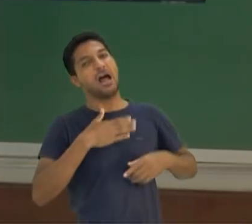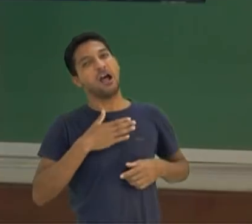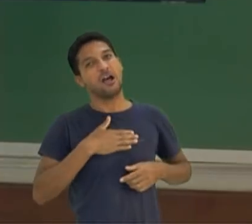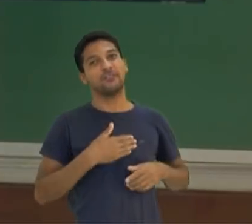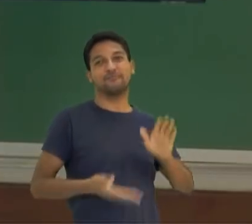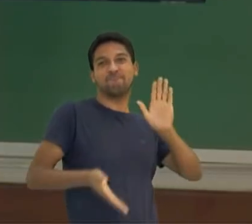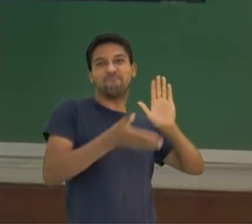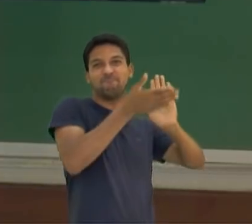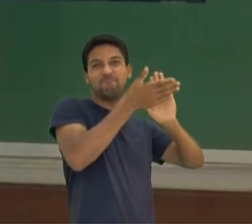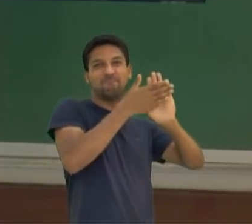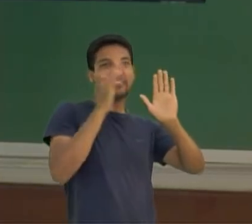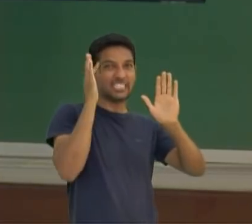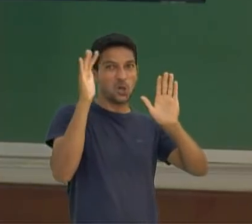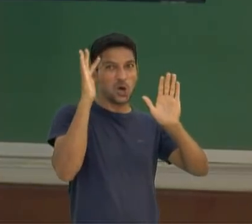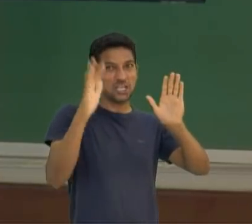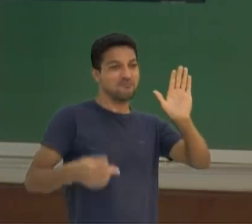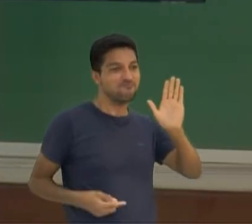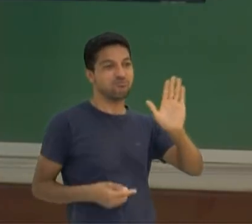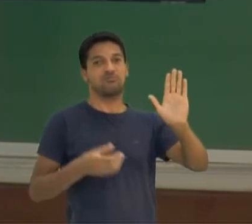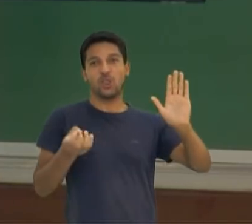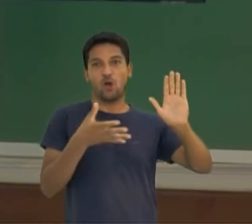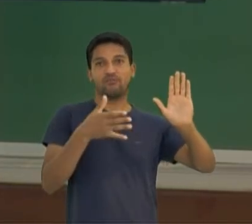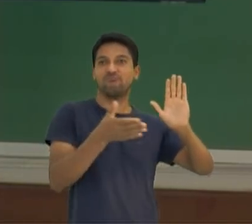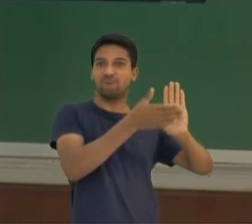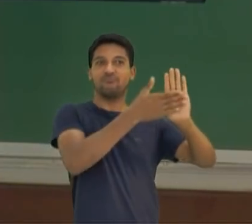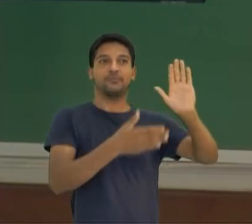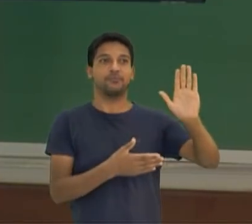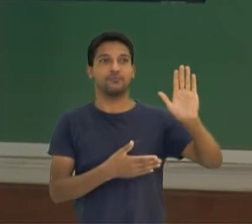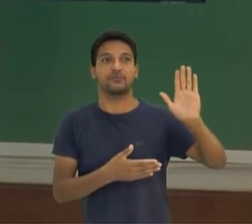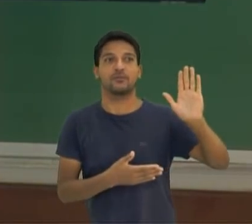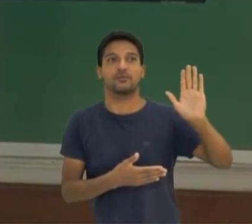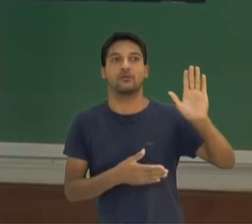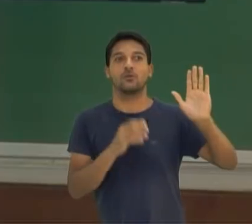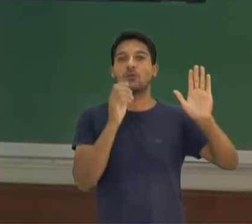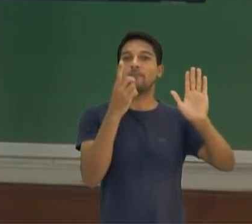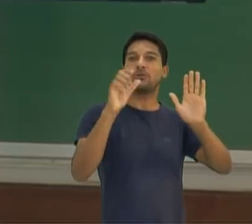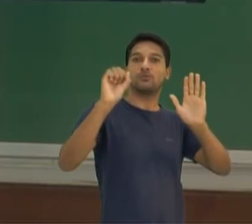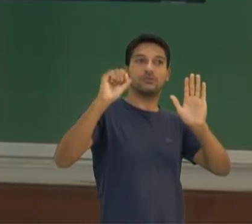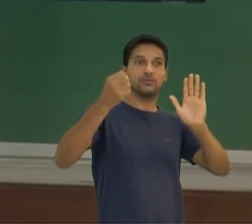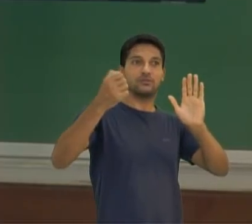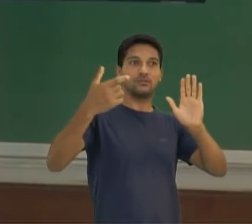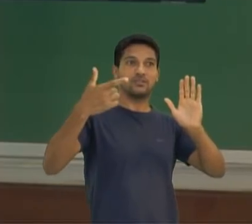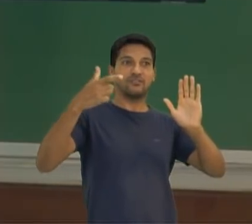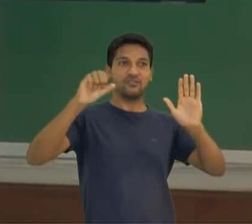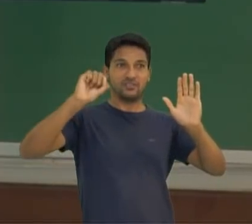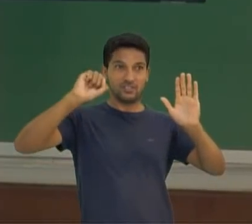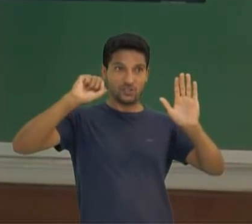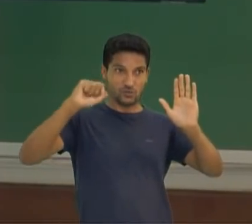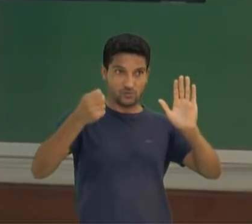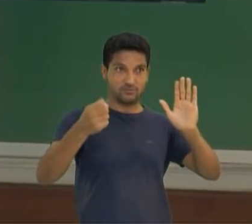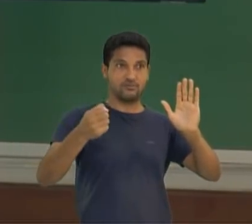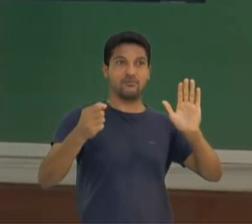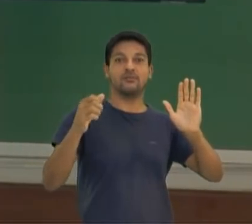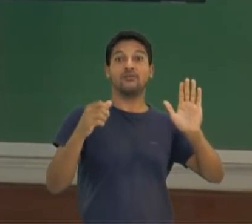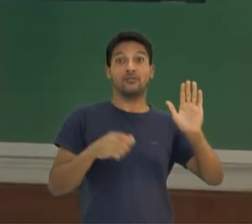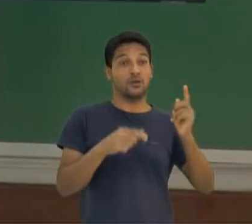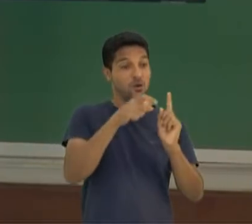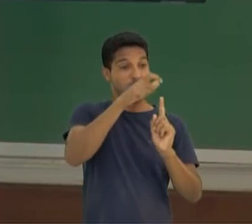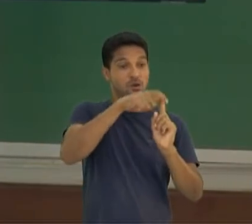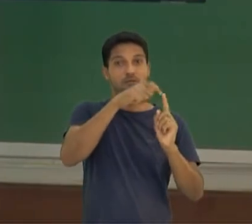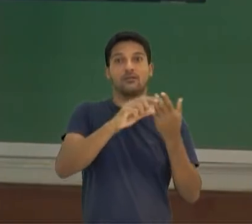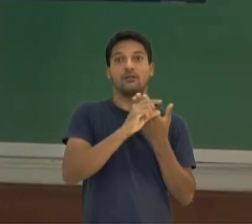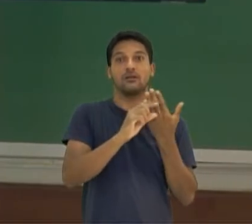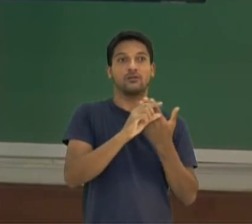E ele, galera, conseguiu obter, a partir do cianato de amônia, que